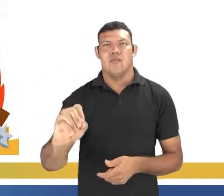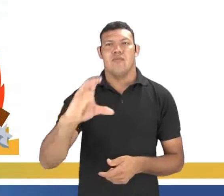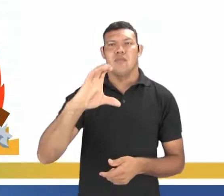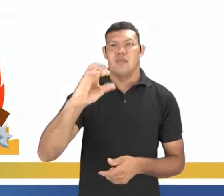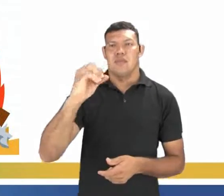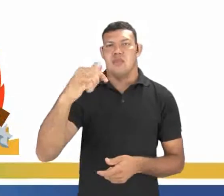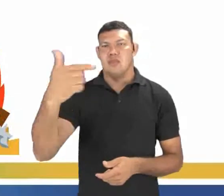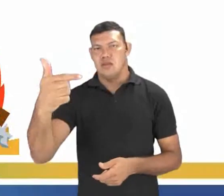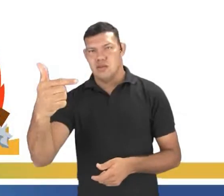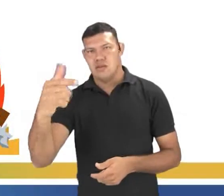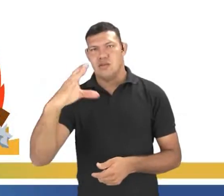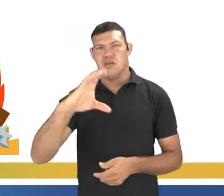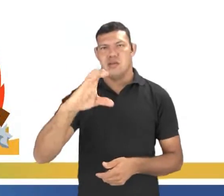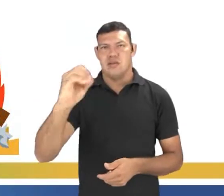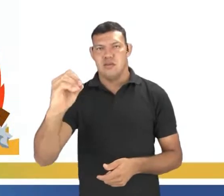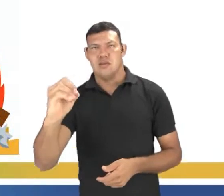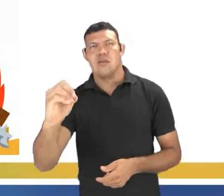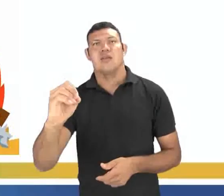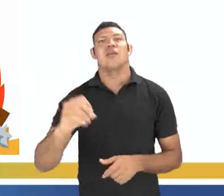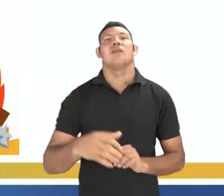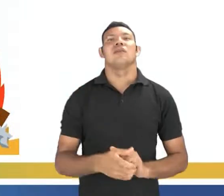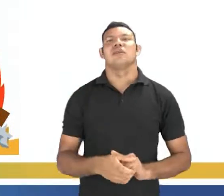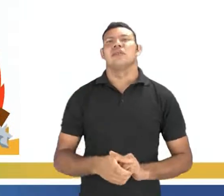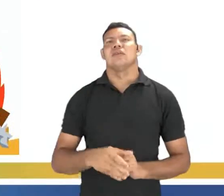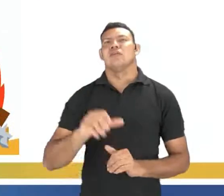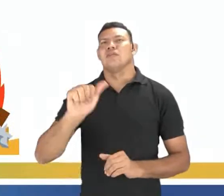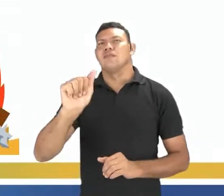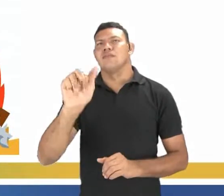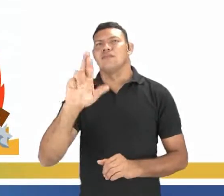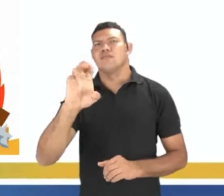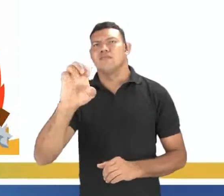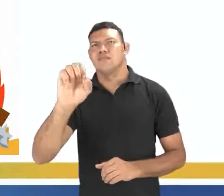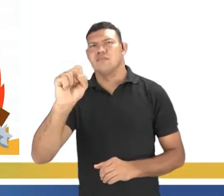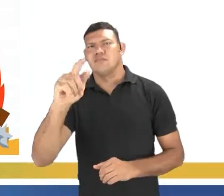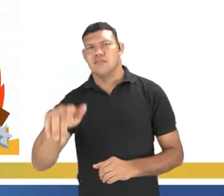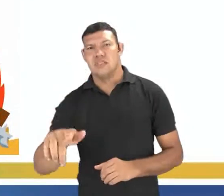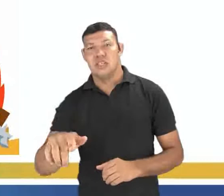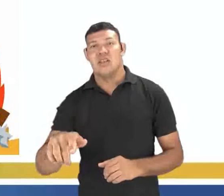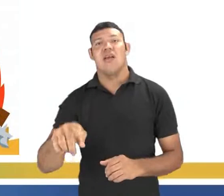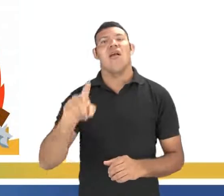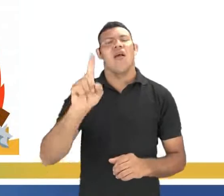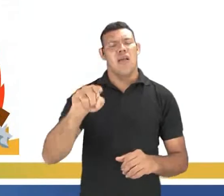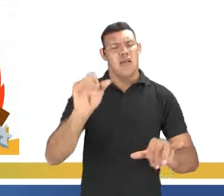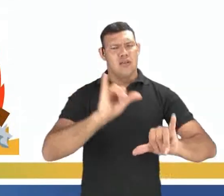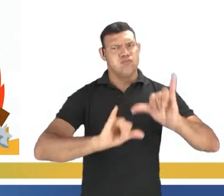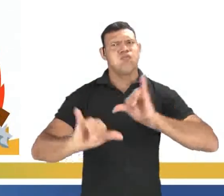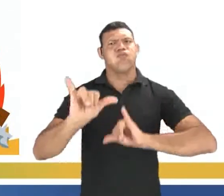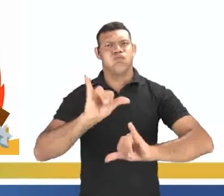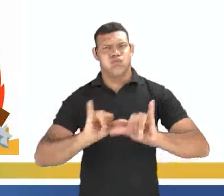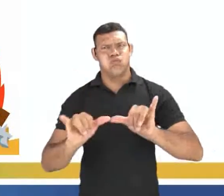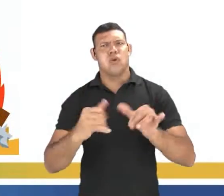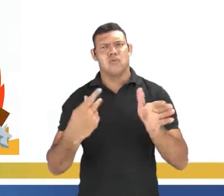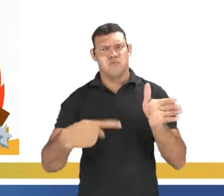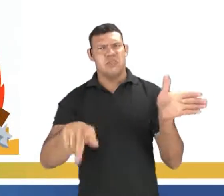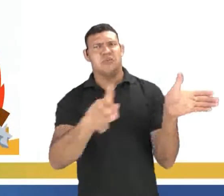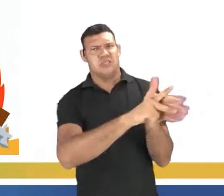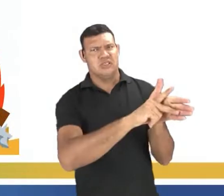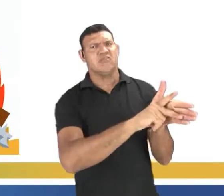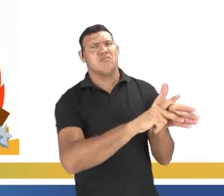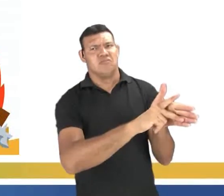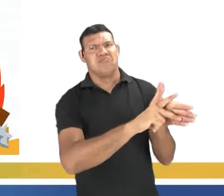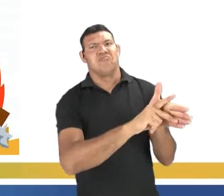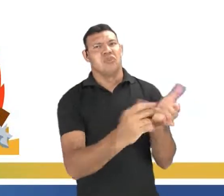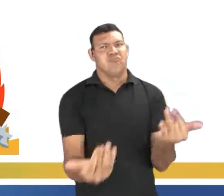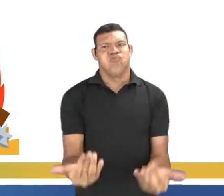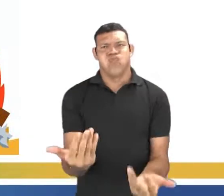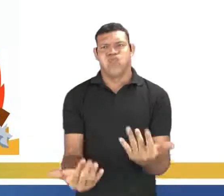gases nitrogenados. Então, esses elementos, eles se faz presente, entendeu?